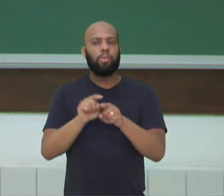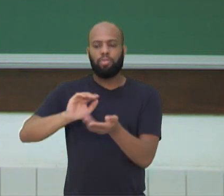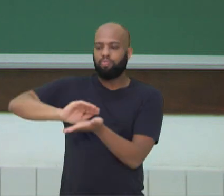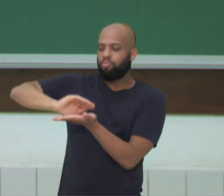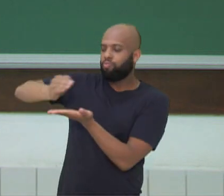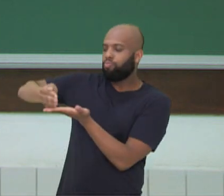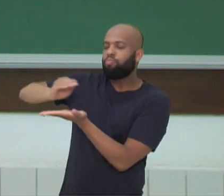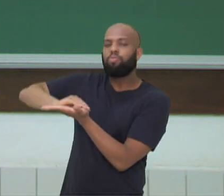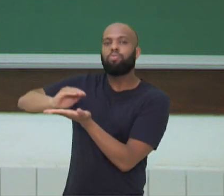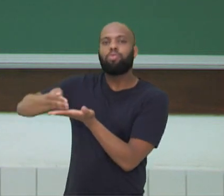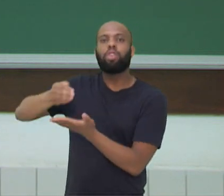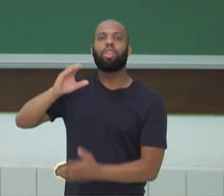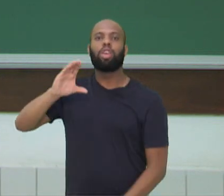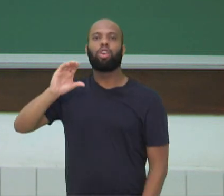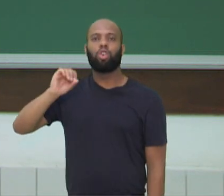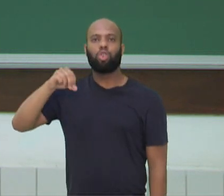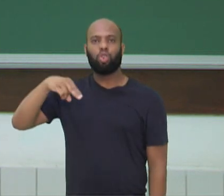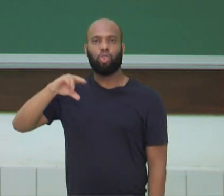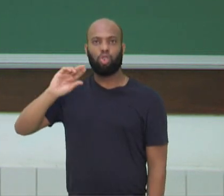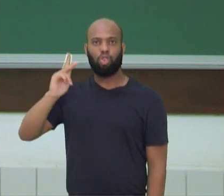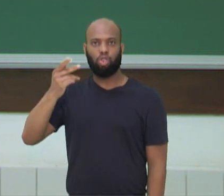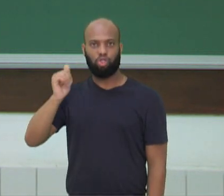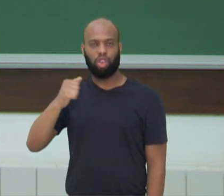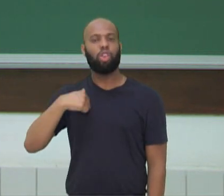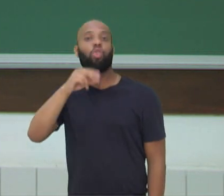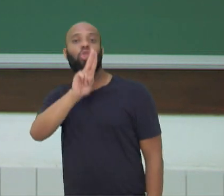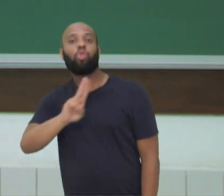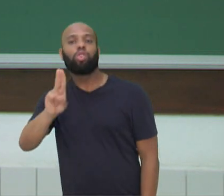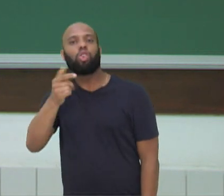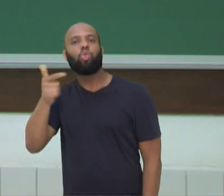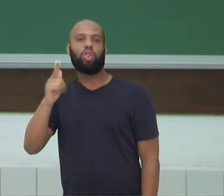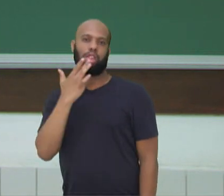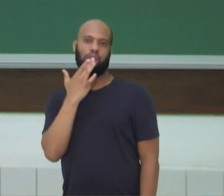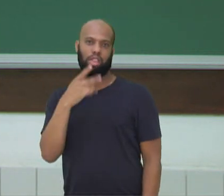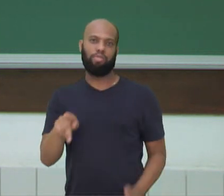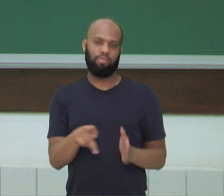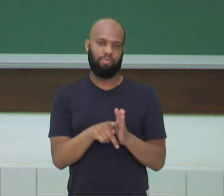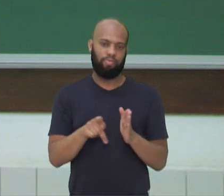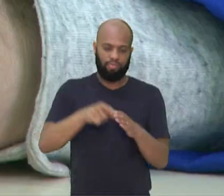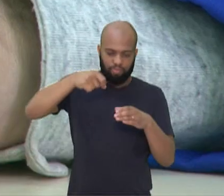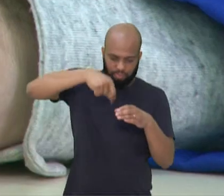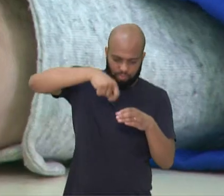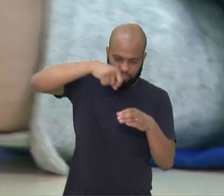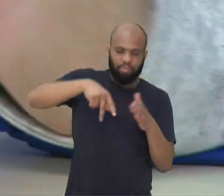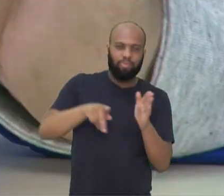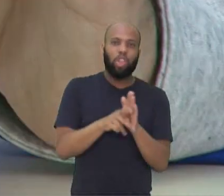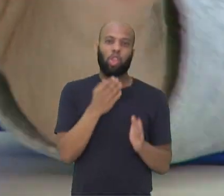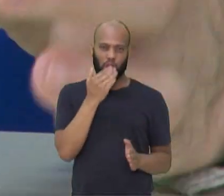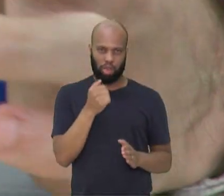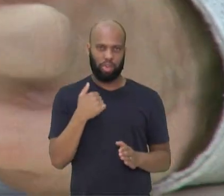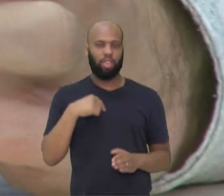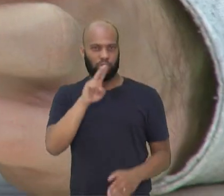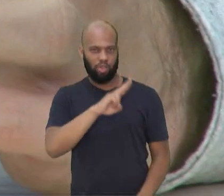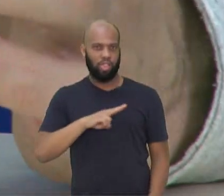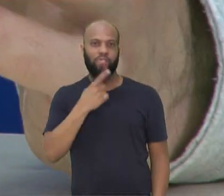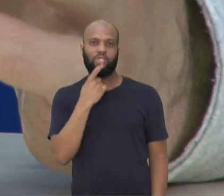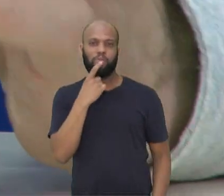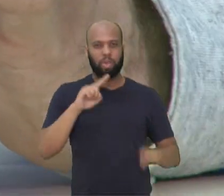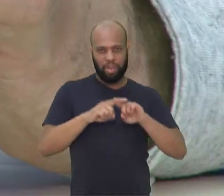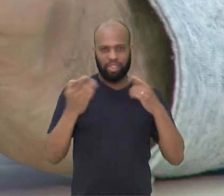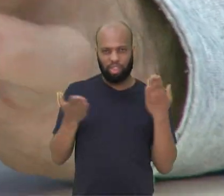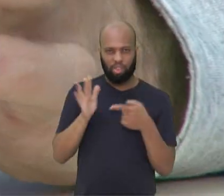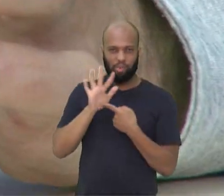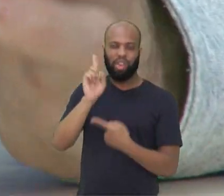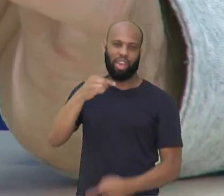pequenininhas. Então, percebo aqui que eu já usei outra cor de corante, né? Eu usei um vermelhinho, mas ficou cor de rosa. E você percebe